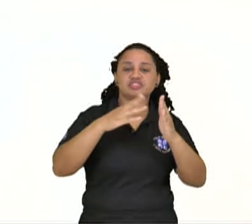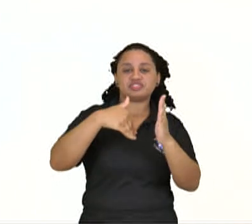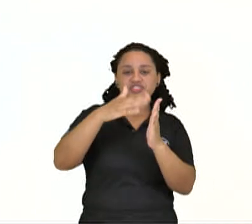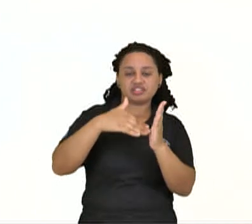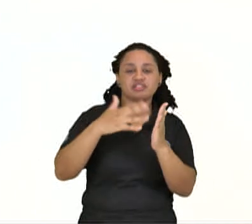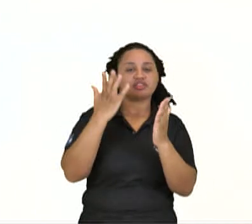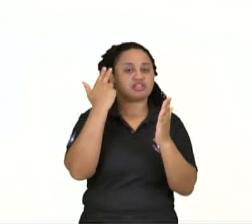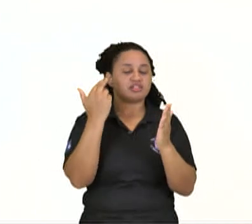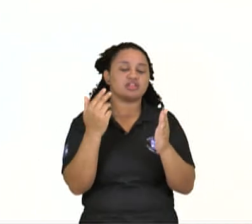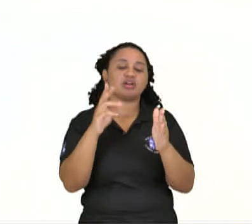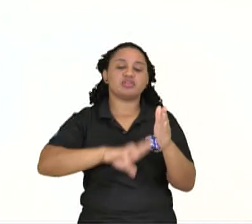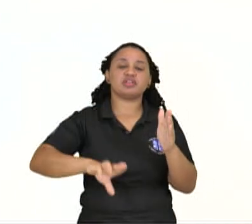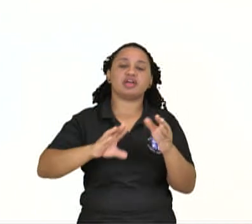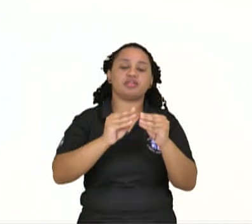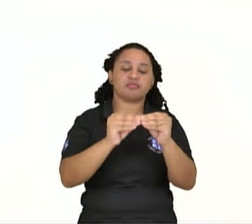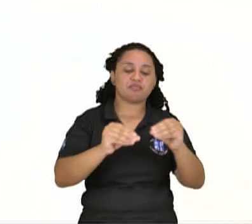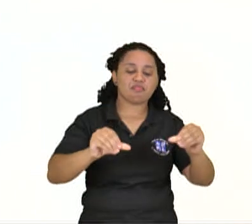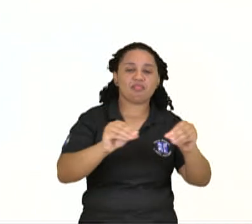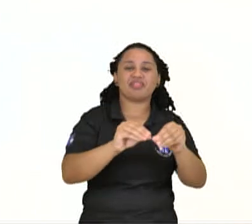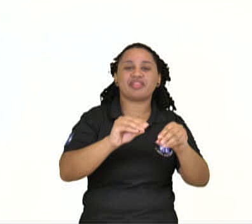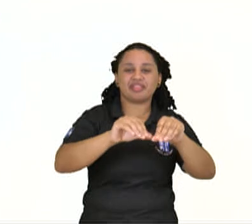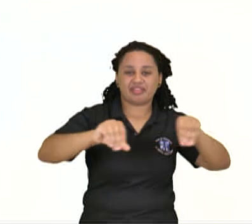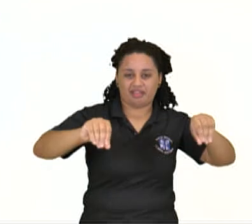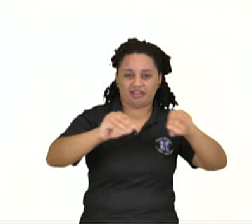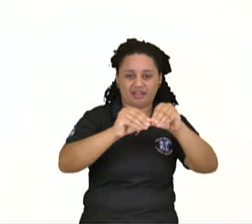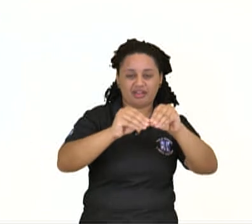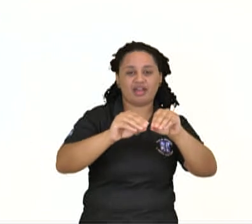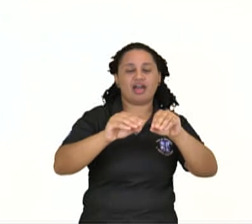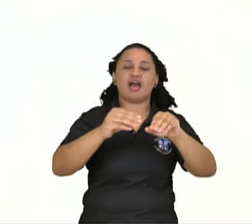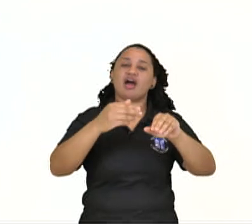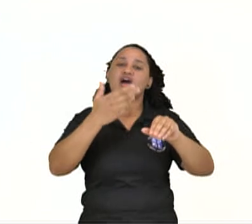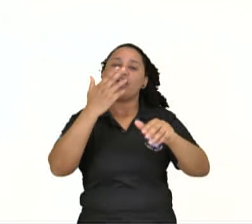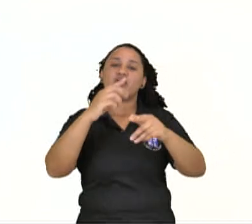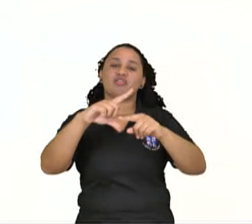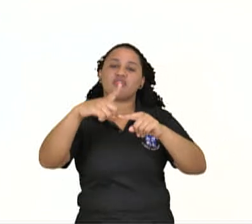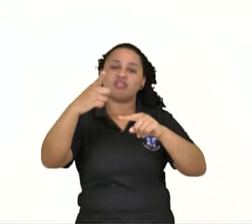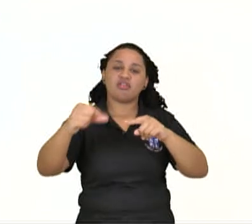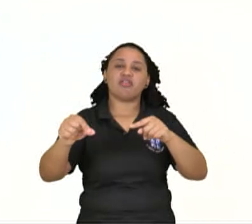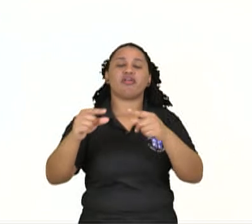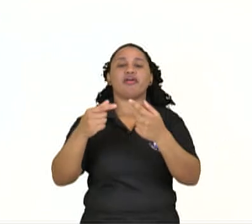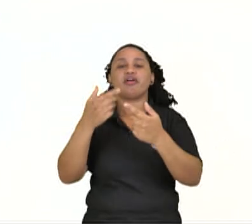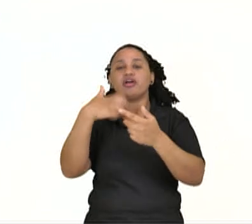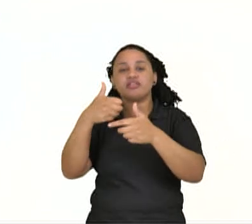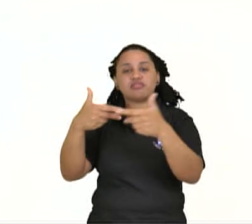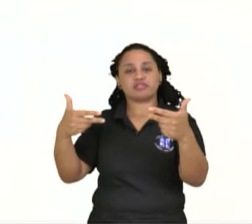que as pessoas escreveram sobre essas pinturas. Vamos ver aqui uma imagem.